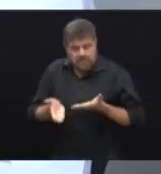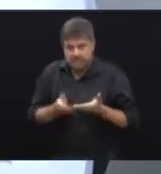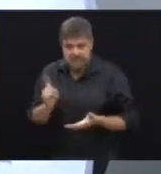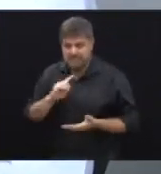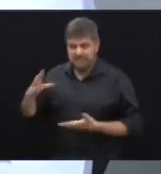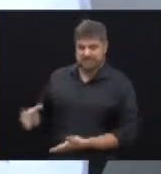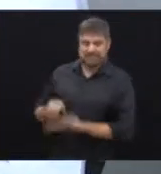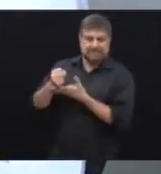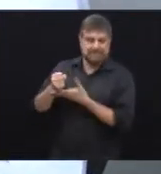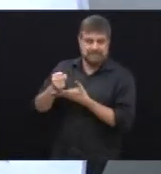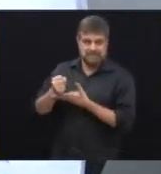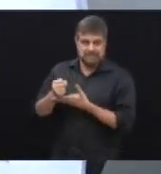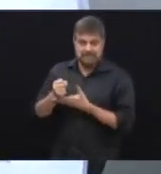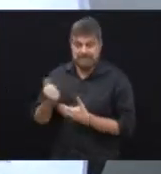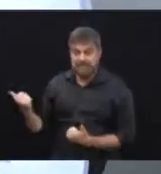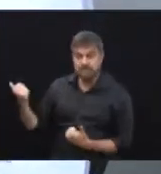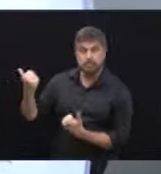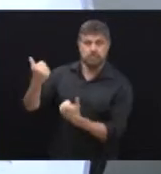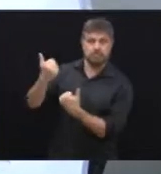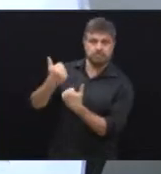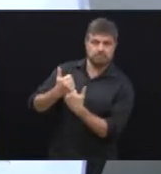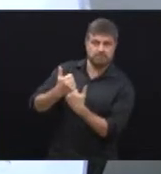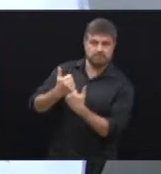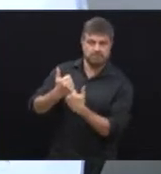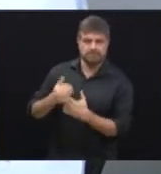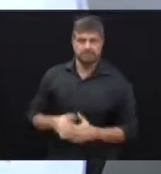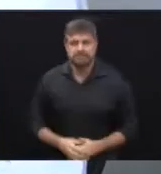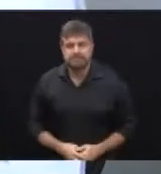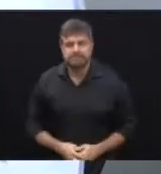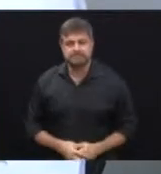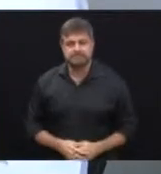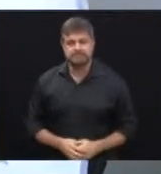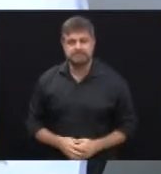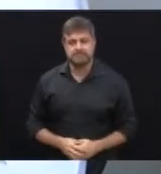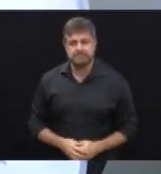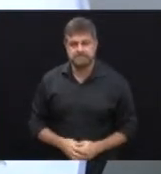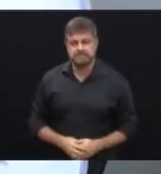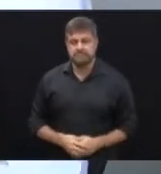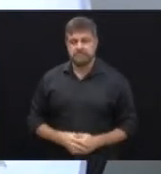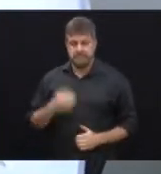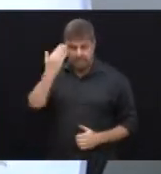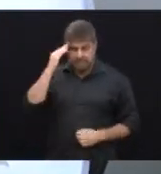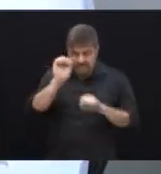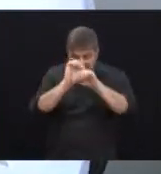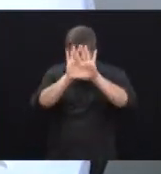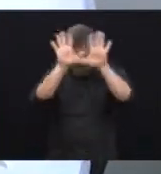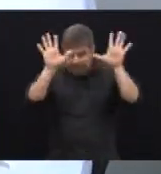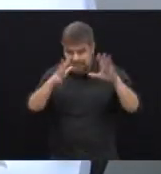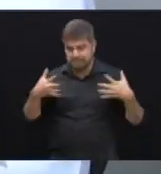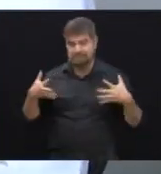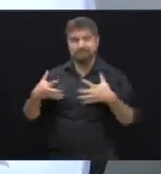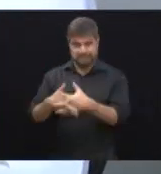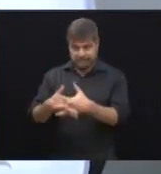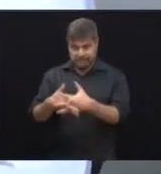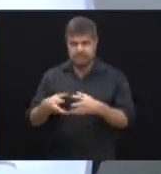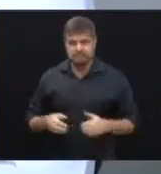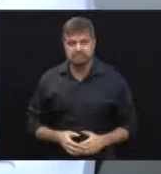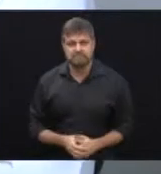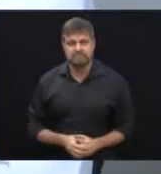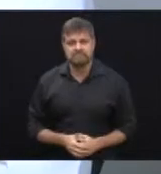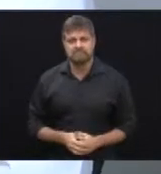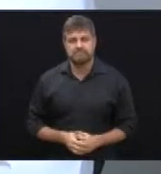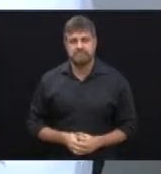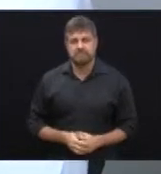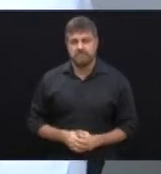esse tratamento não recupera o rim, ele substitui o rim, tá? Isso que é uma coisa que às vezes algumas pessoas